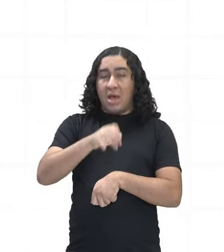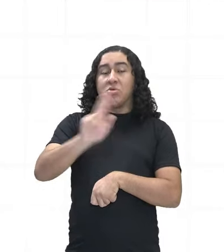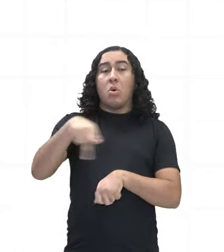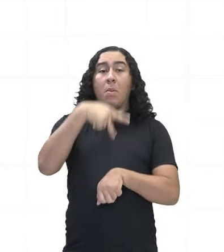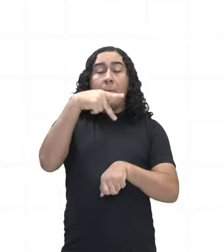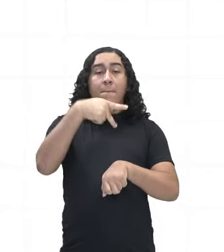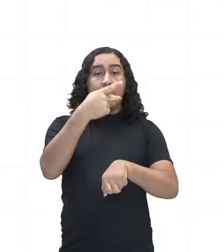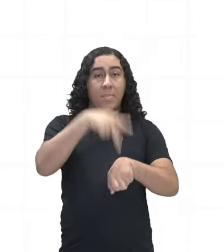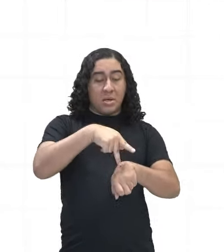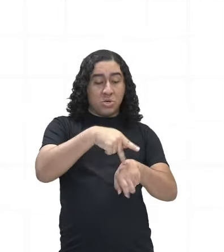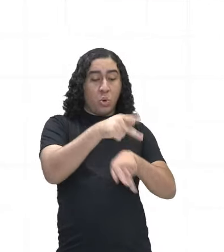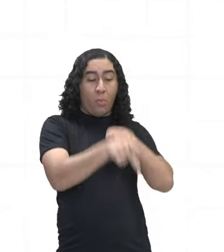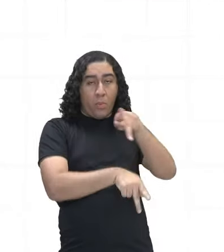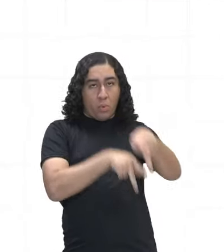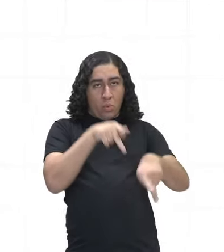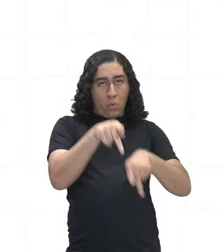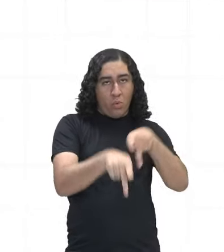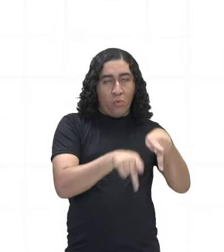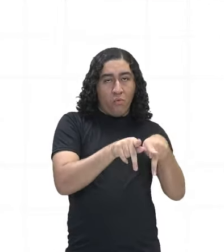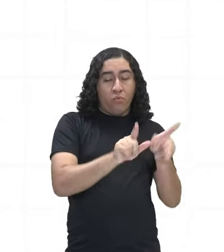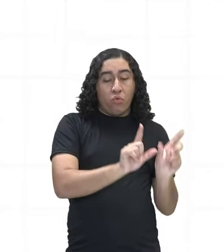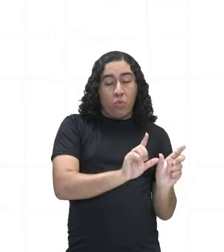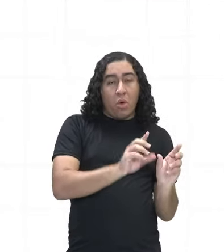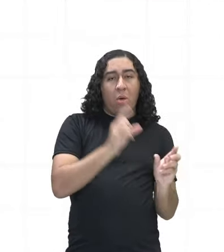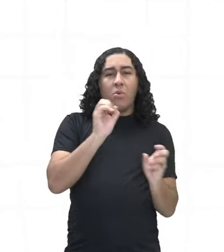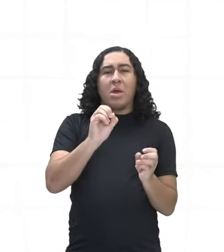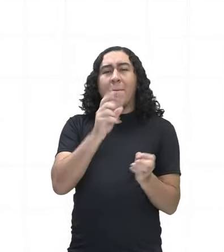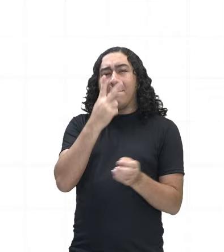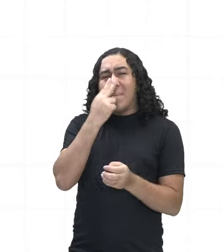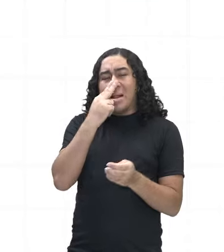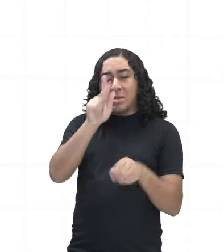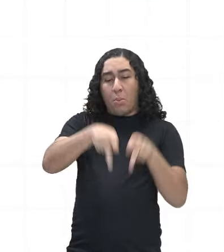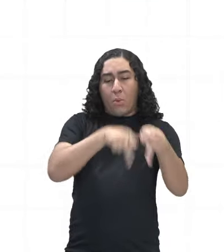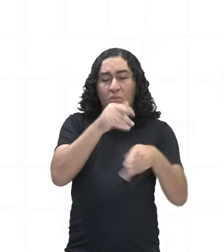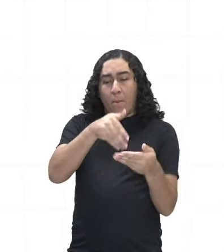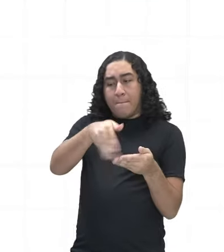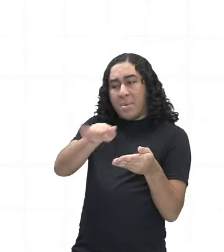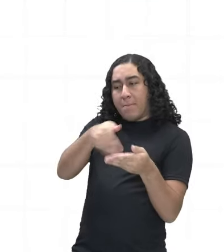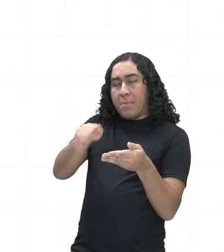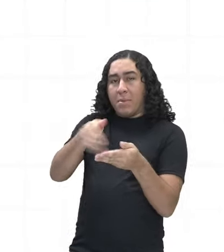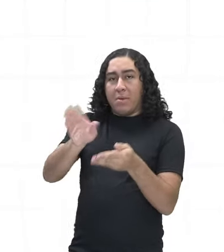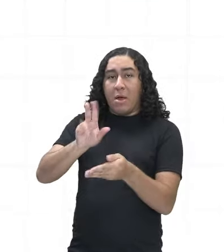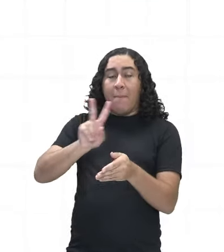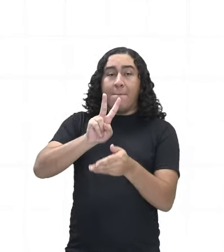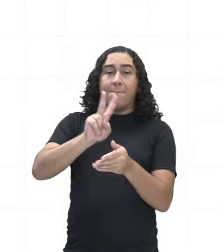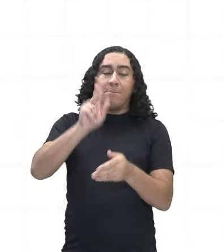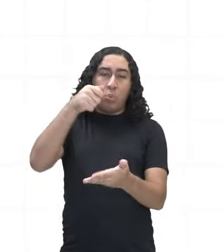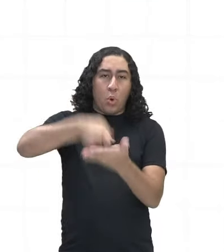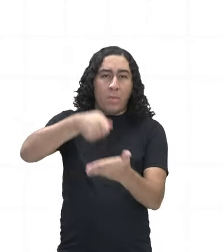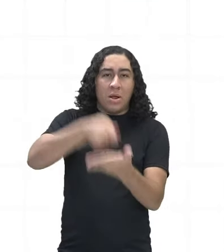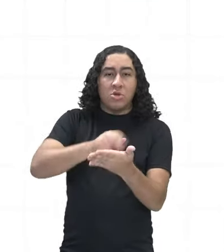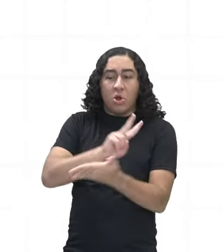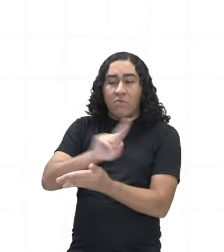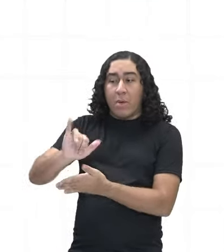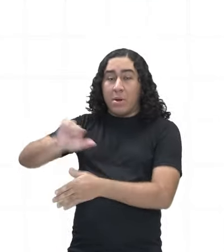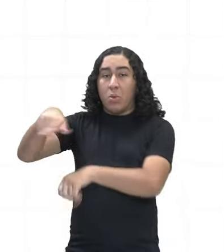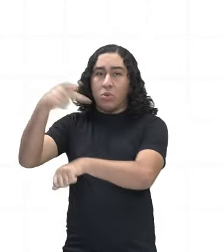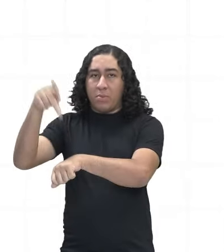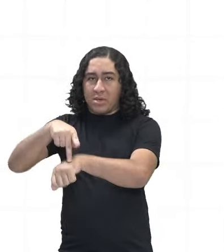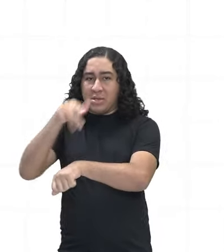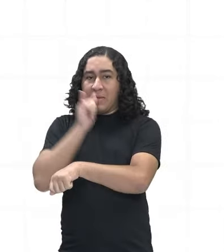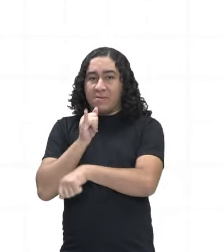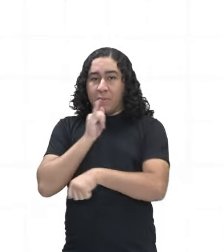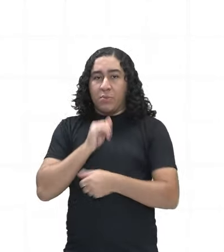são fatores que vão eh expulsar essa população do seu país e Forçar ela a ir para outro país